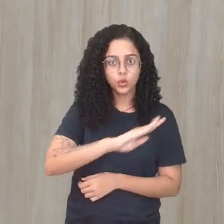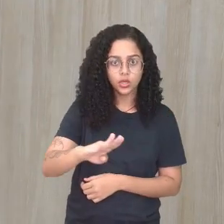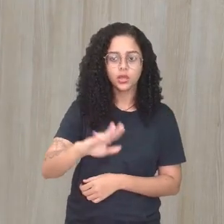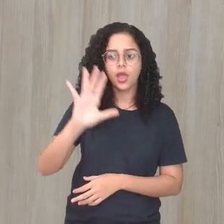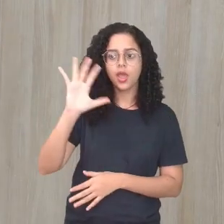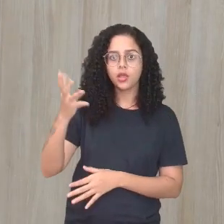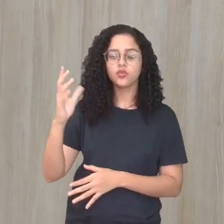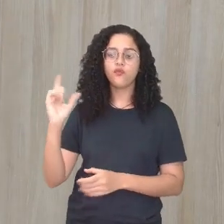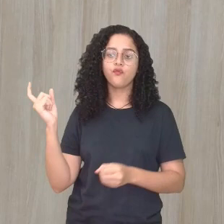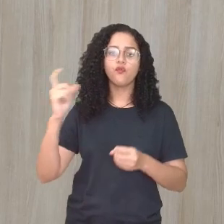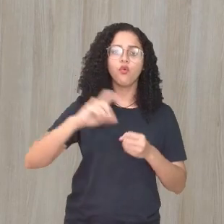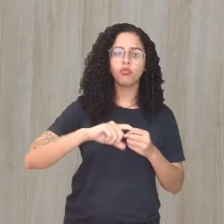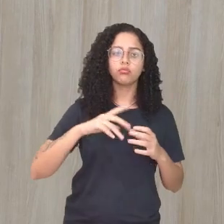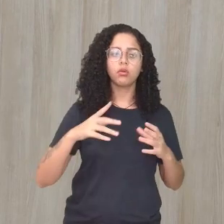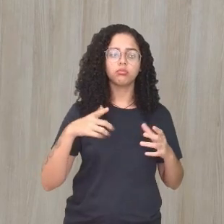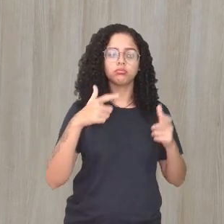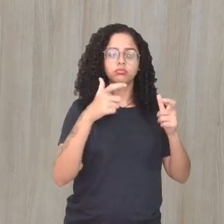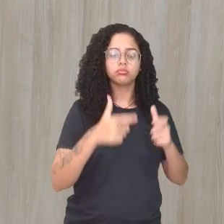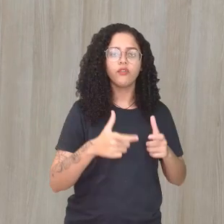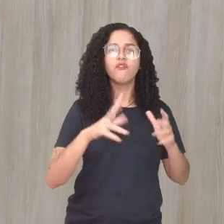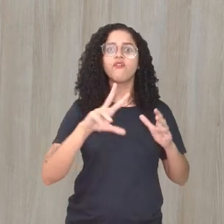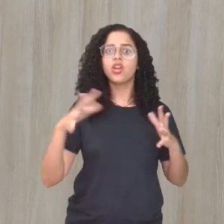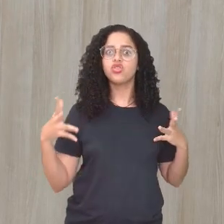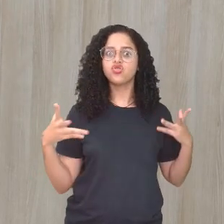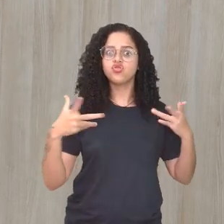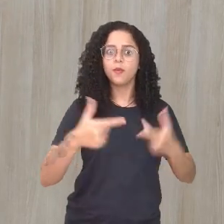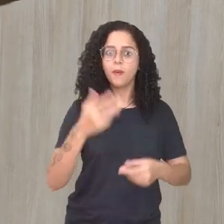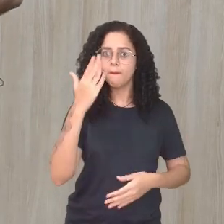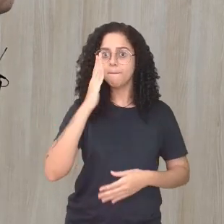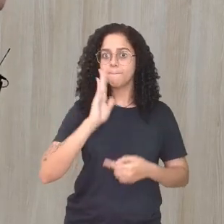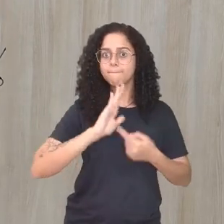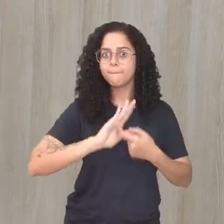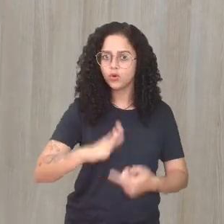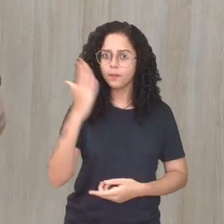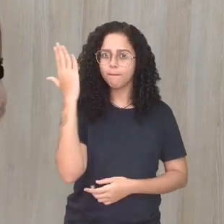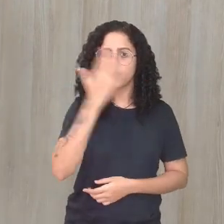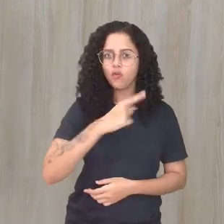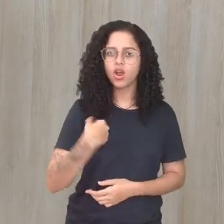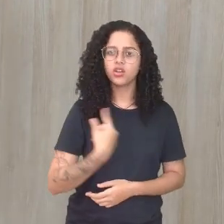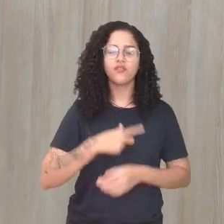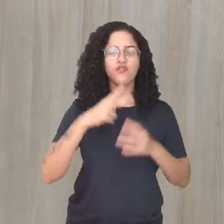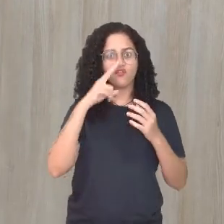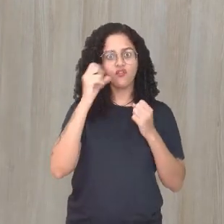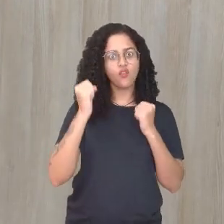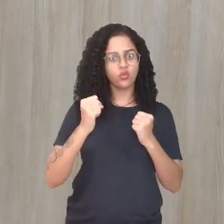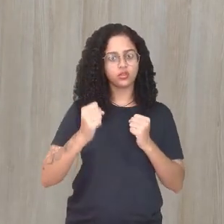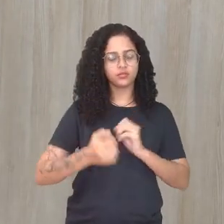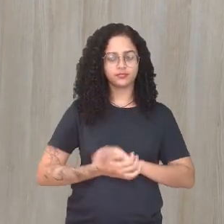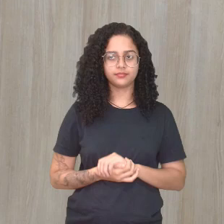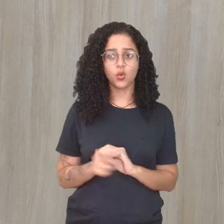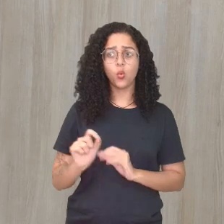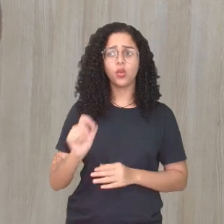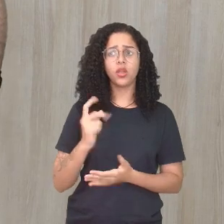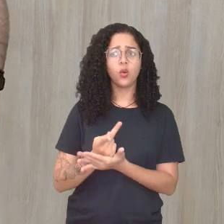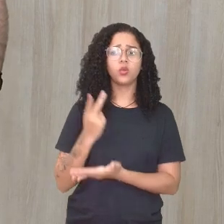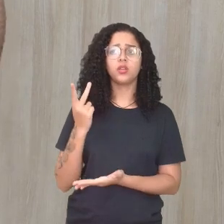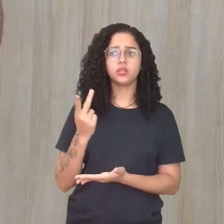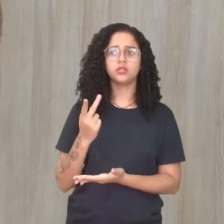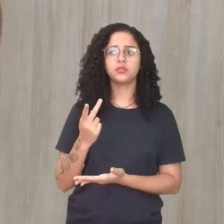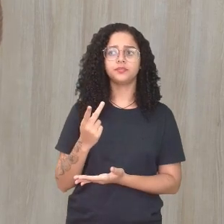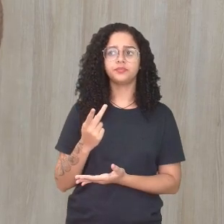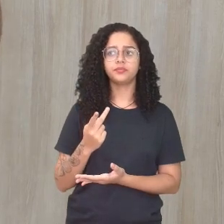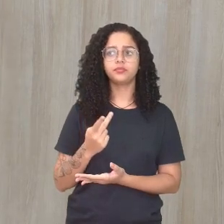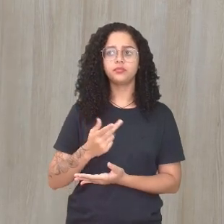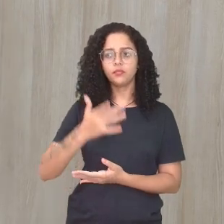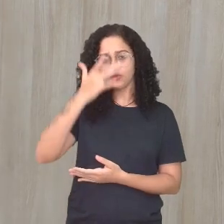dizer, a gente vai dominar esse negócio aí para mostrar que a gente é forte. Então, veja, Aí, o que é que acontece? A